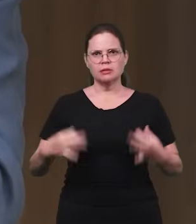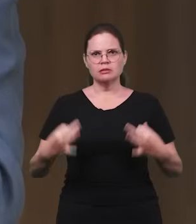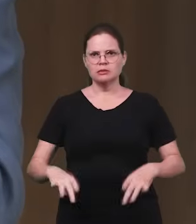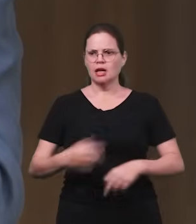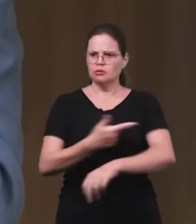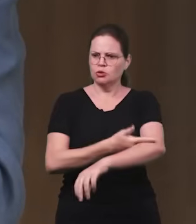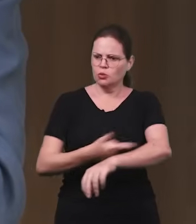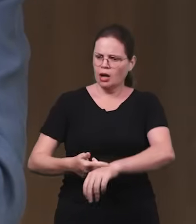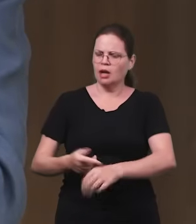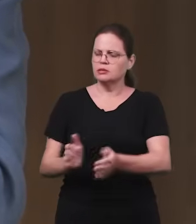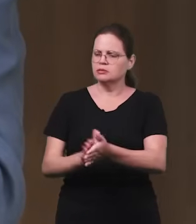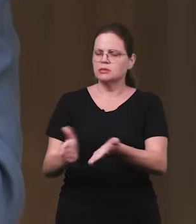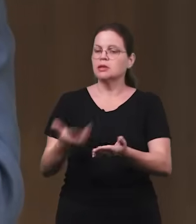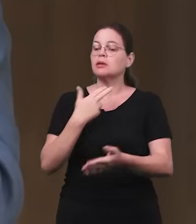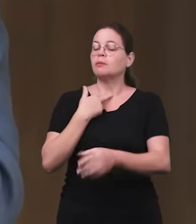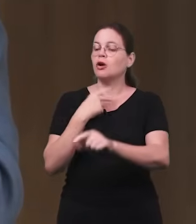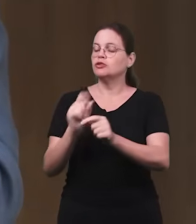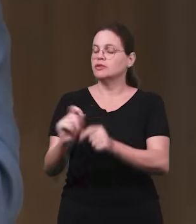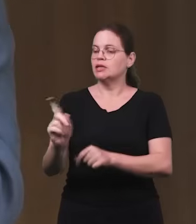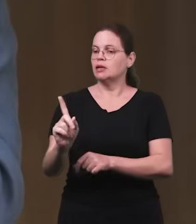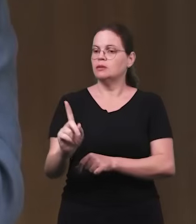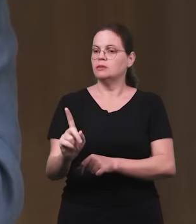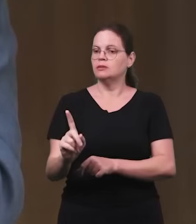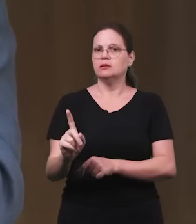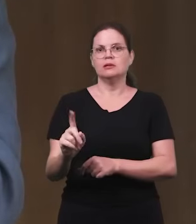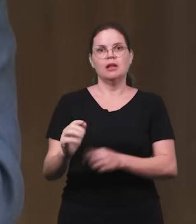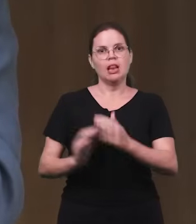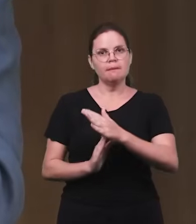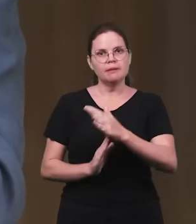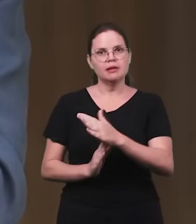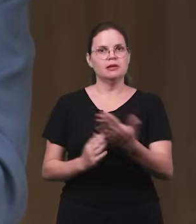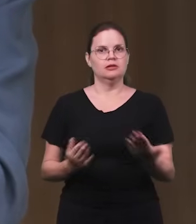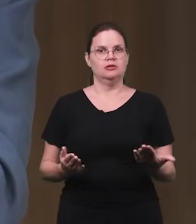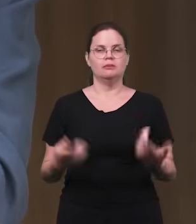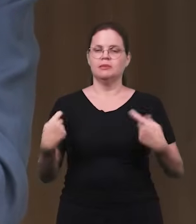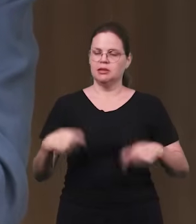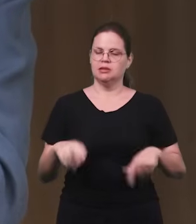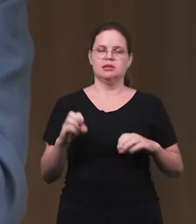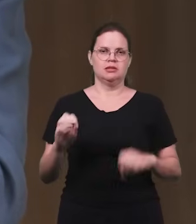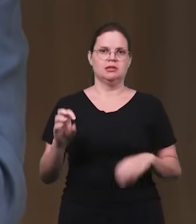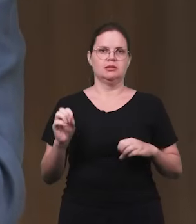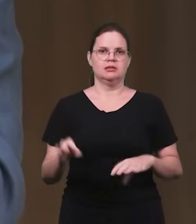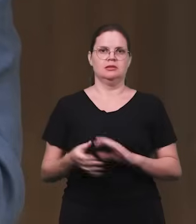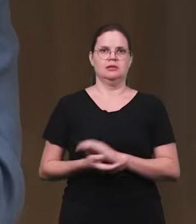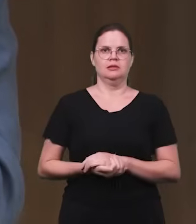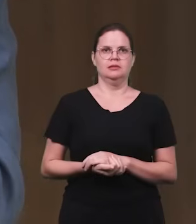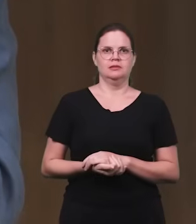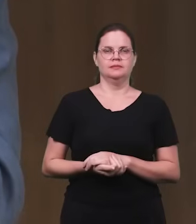treinando a ser educado. Ó, você não pode fazer isso. Você está treinando a ter limites. E na coisa